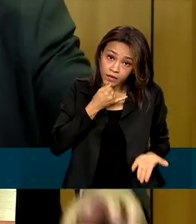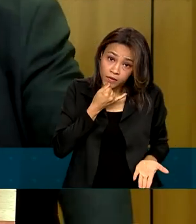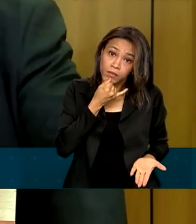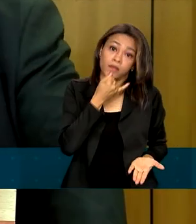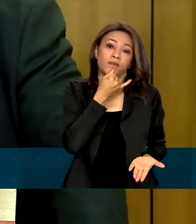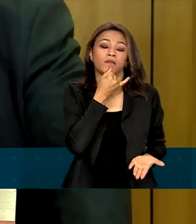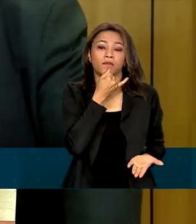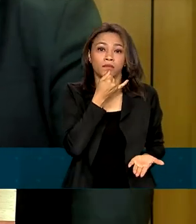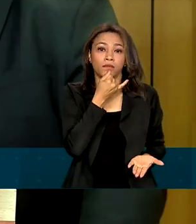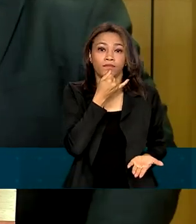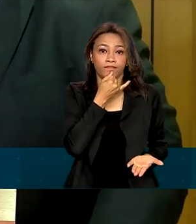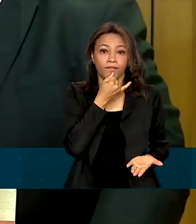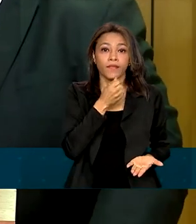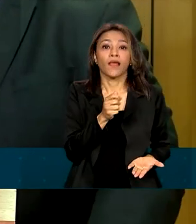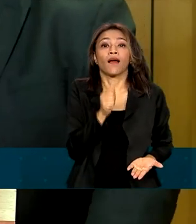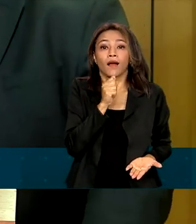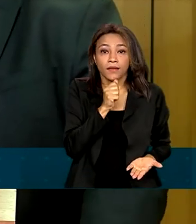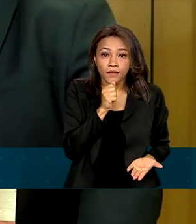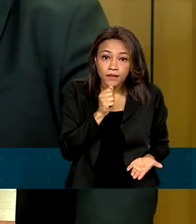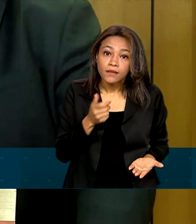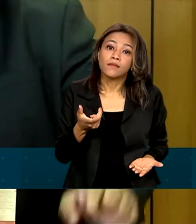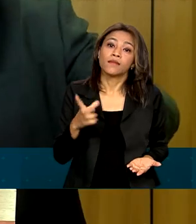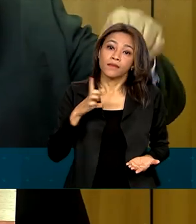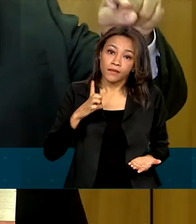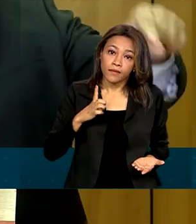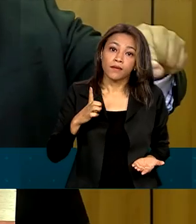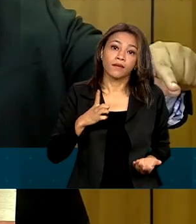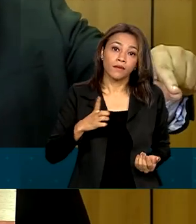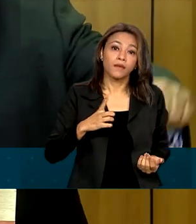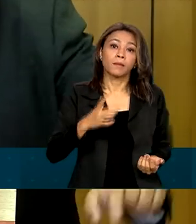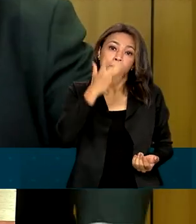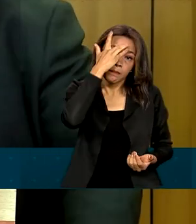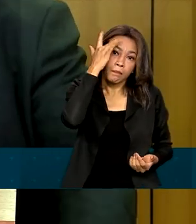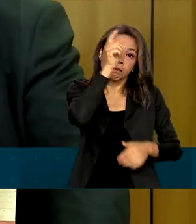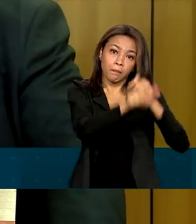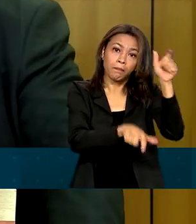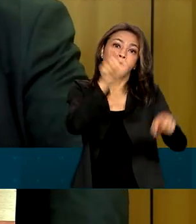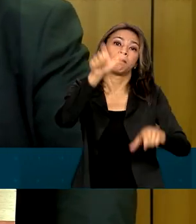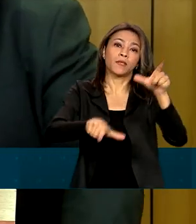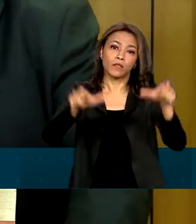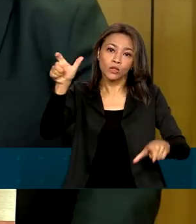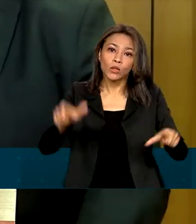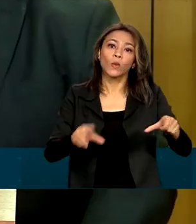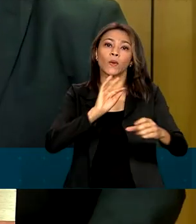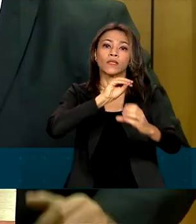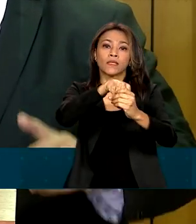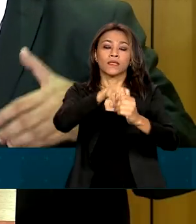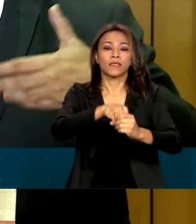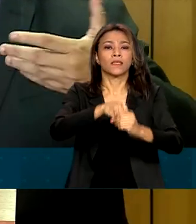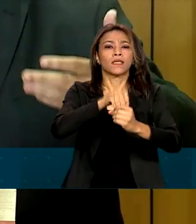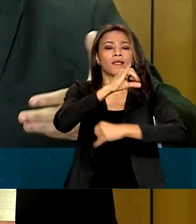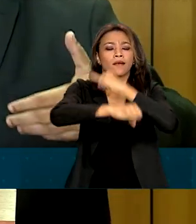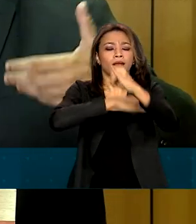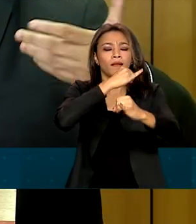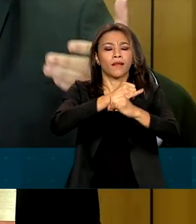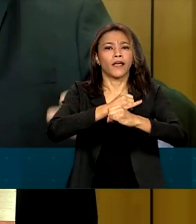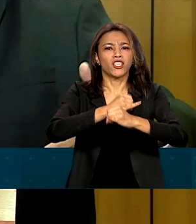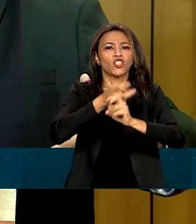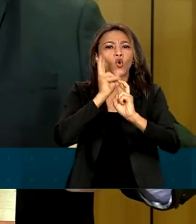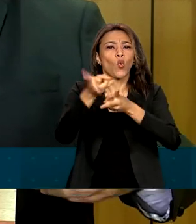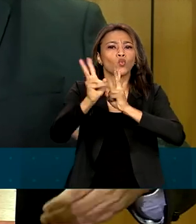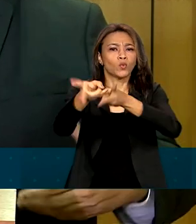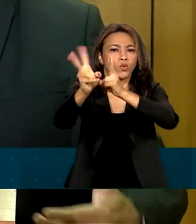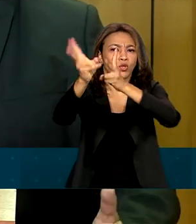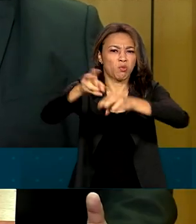lamentavelmente, ainda há pessoas, nesse instante, na internet, falando em